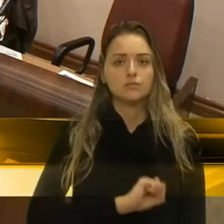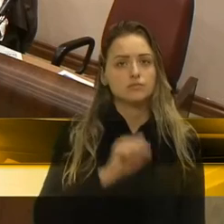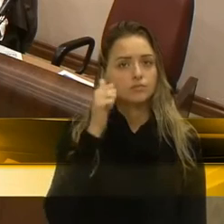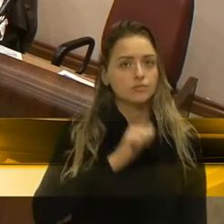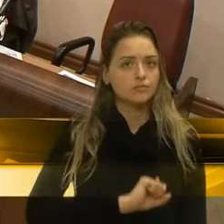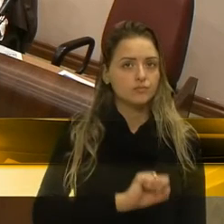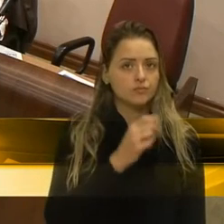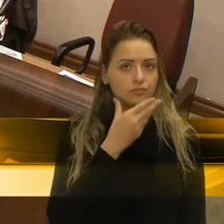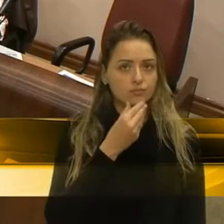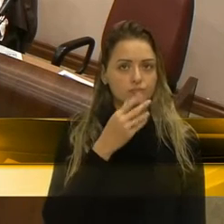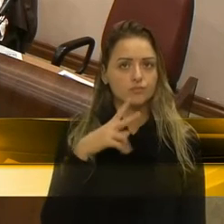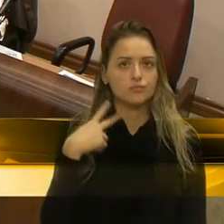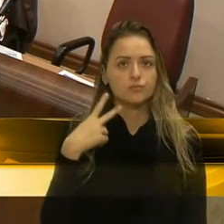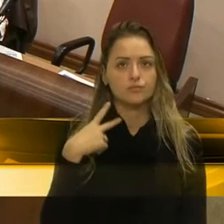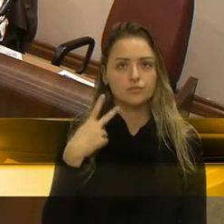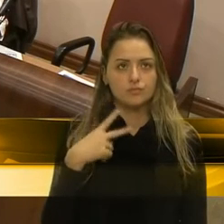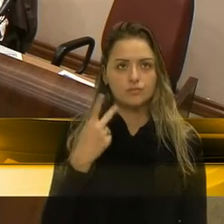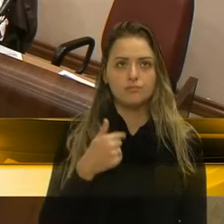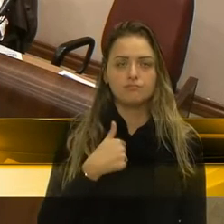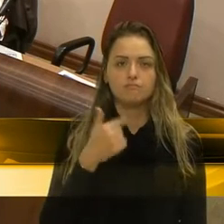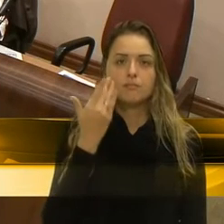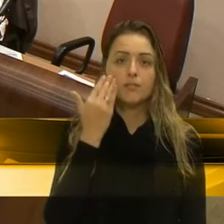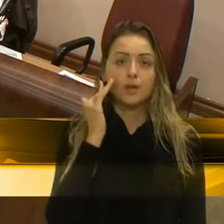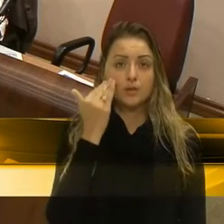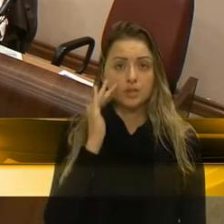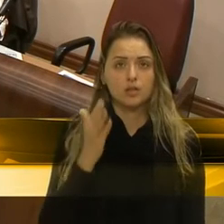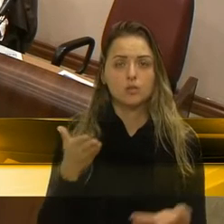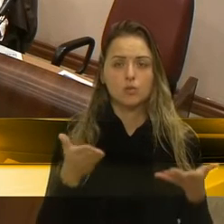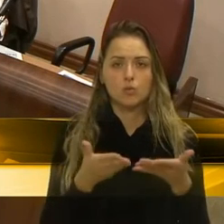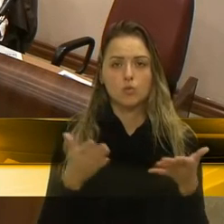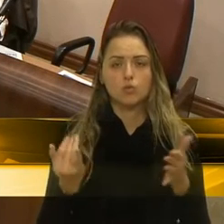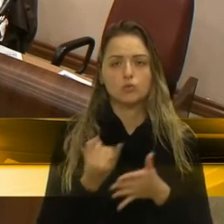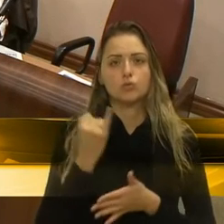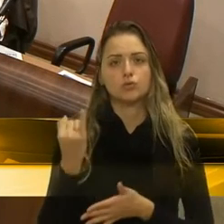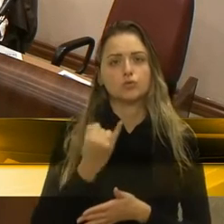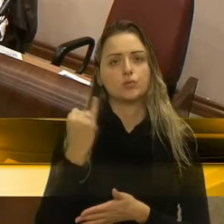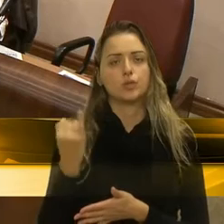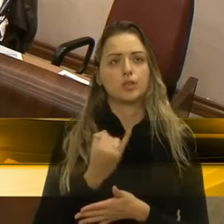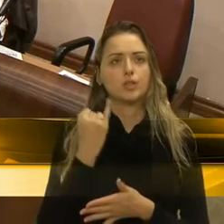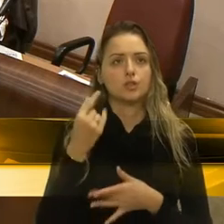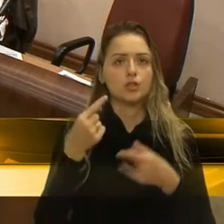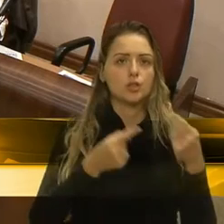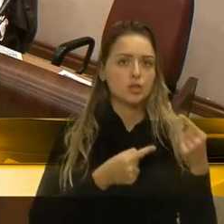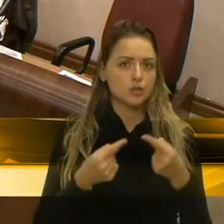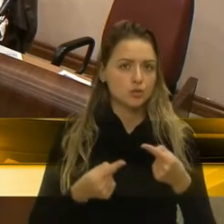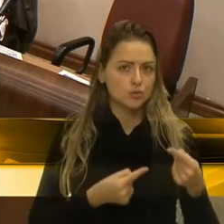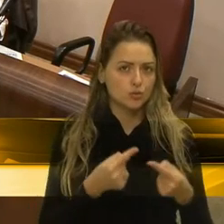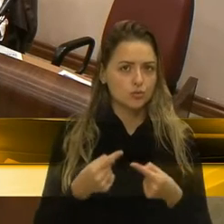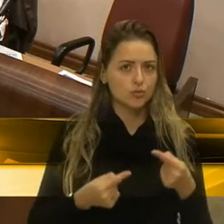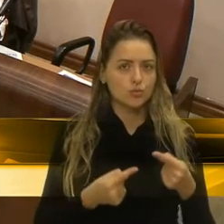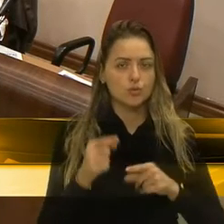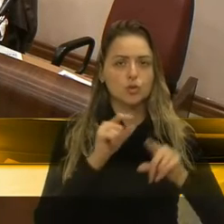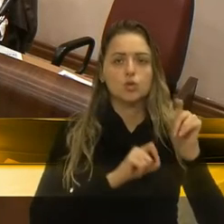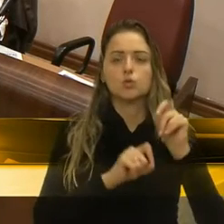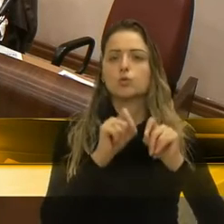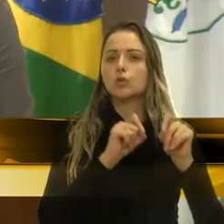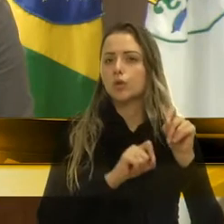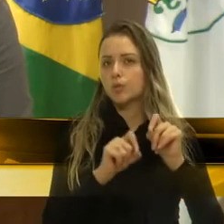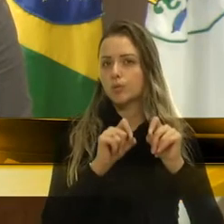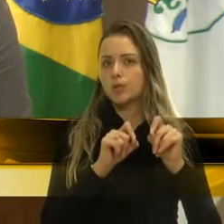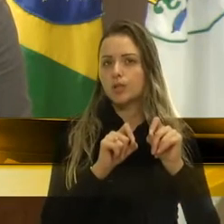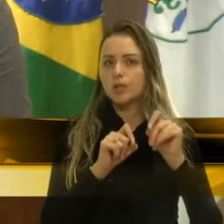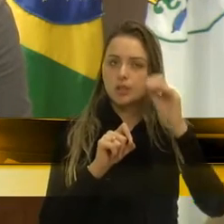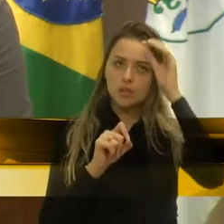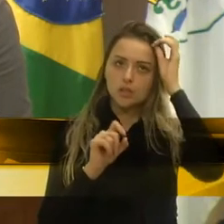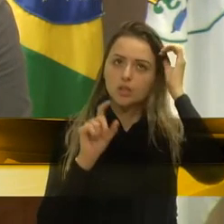vereadores. Eu entendo que hoje é importante a gente debater, né, sobre um dos, talvez,